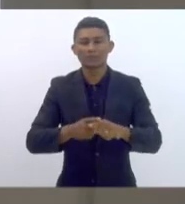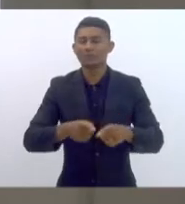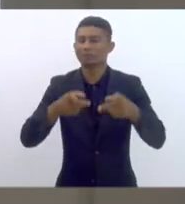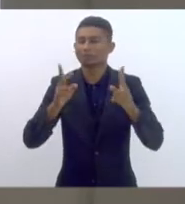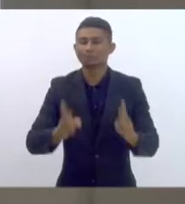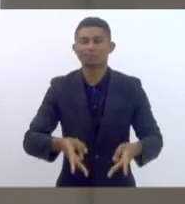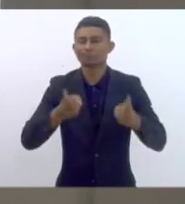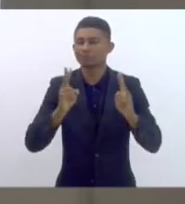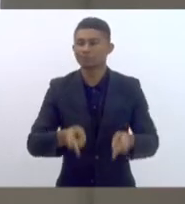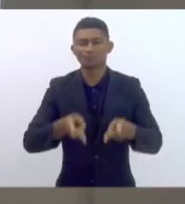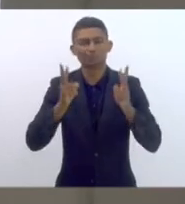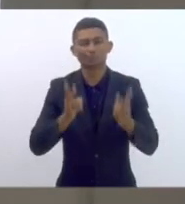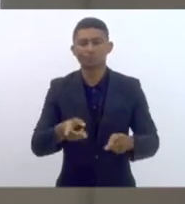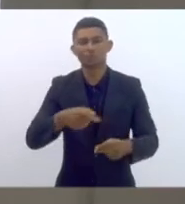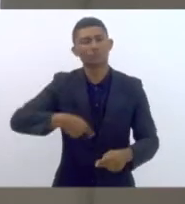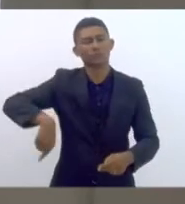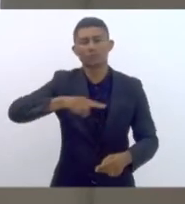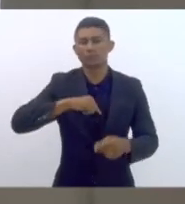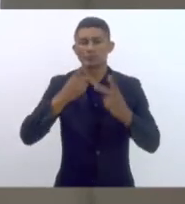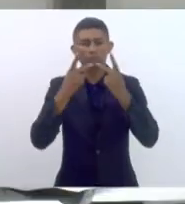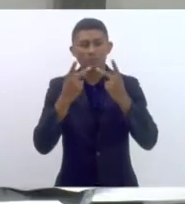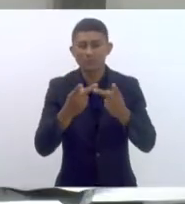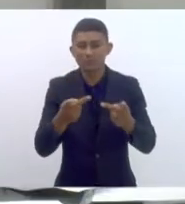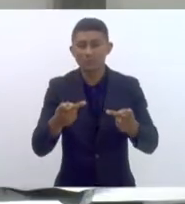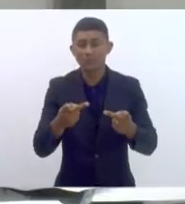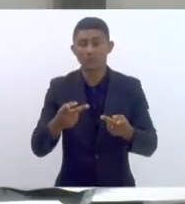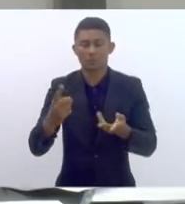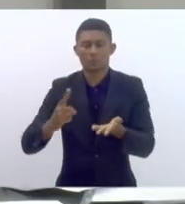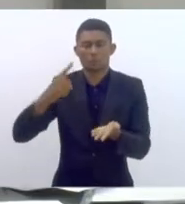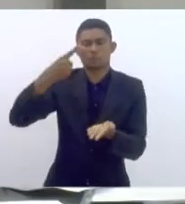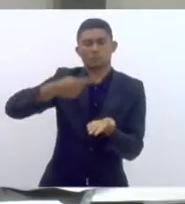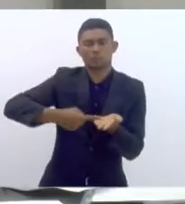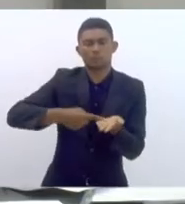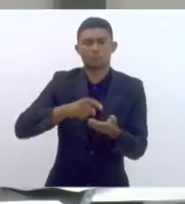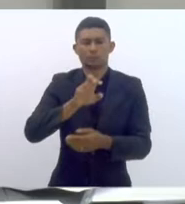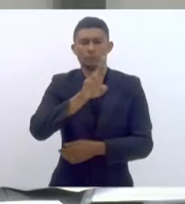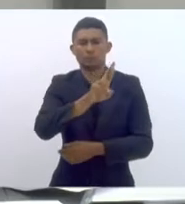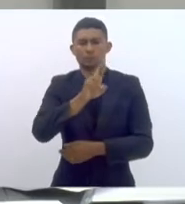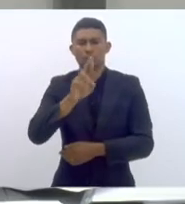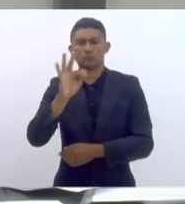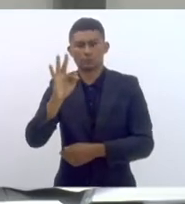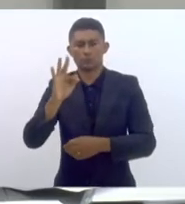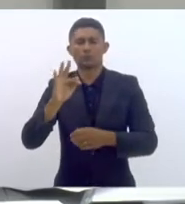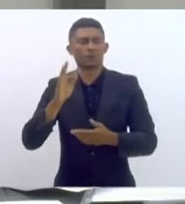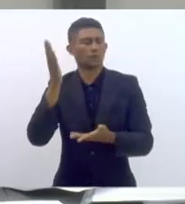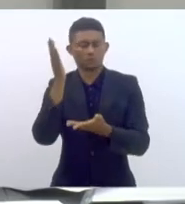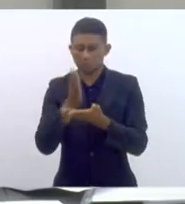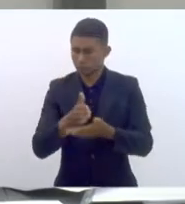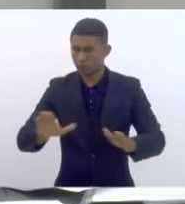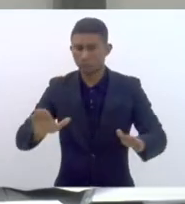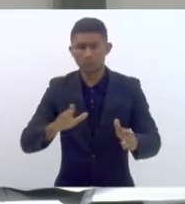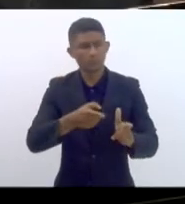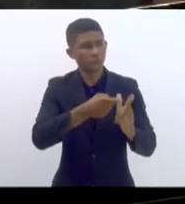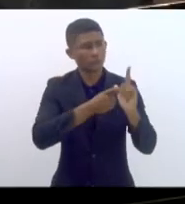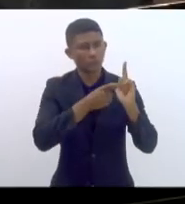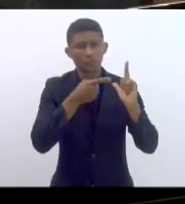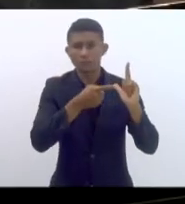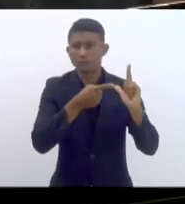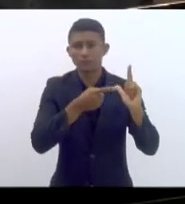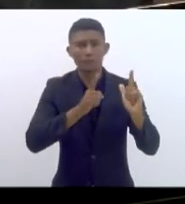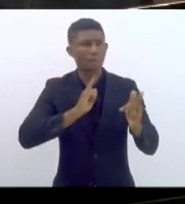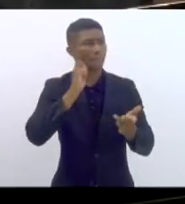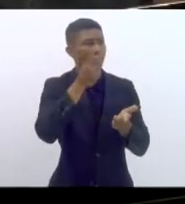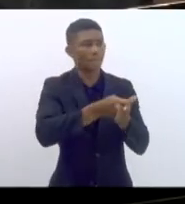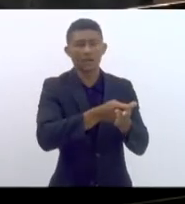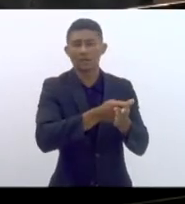afirma que, terminado o regime, essa dívida continuará impagável. Né? E